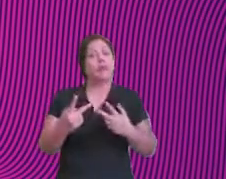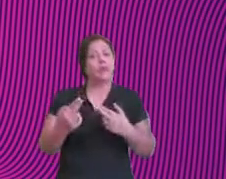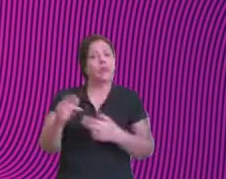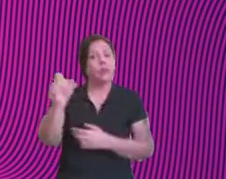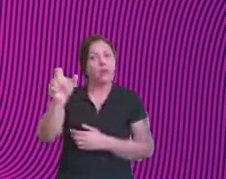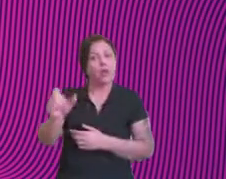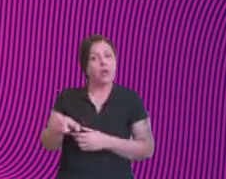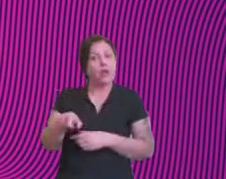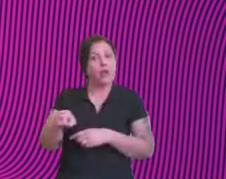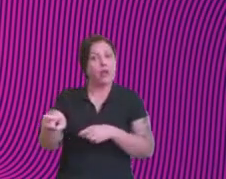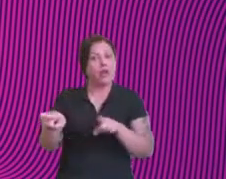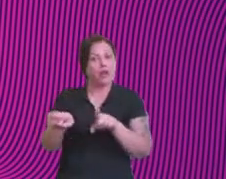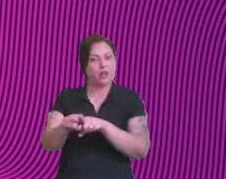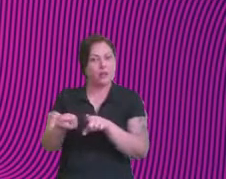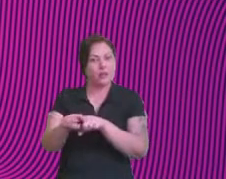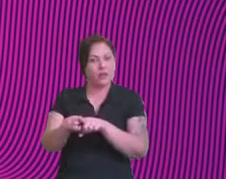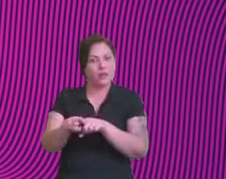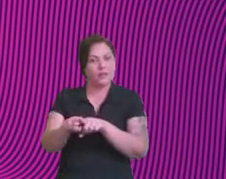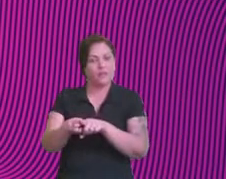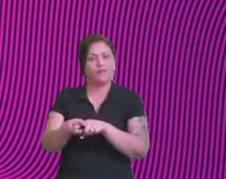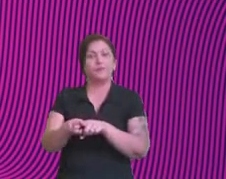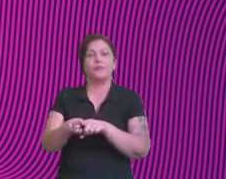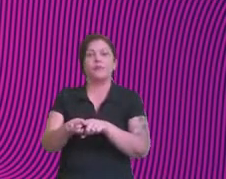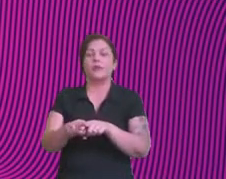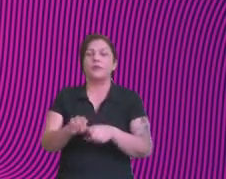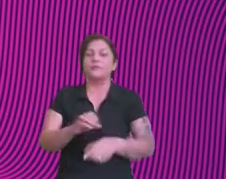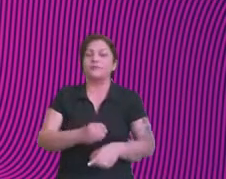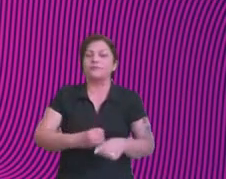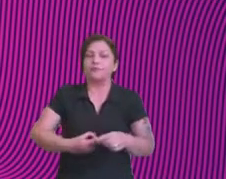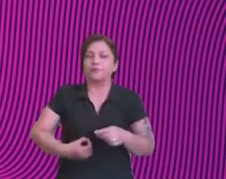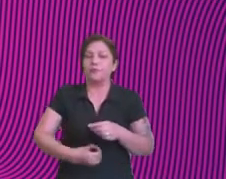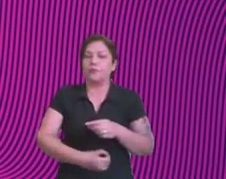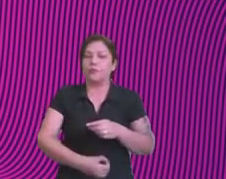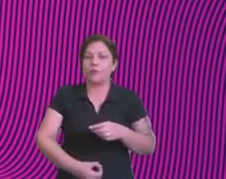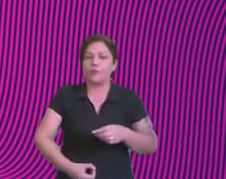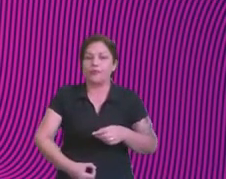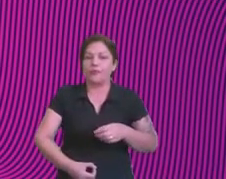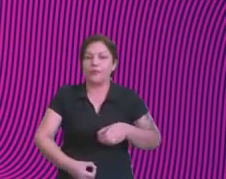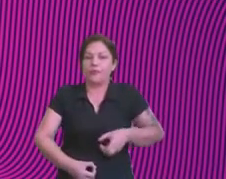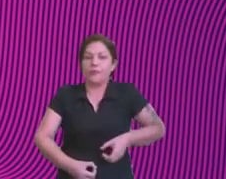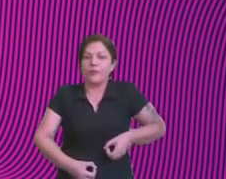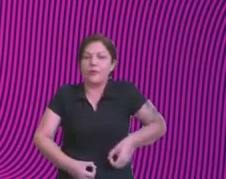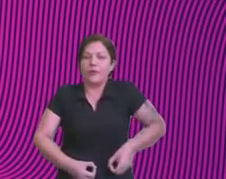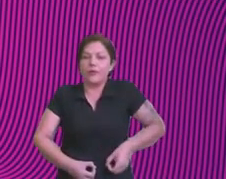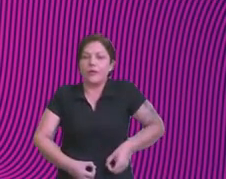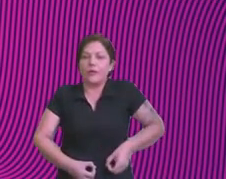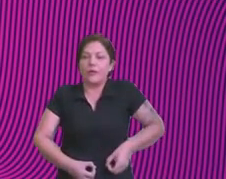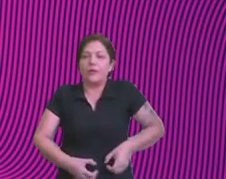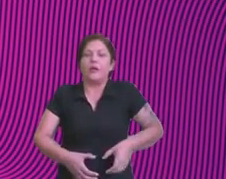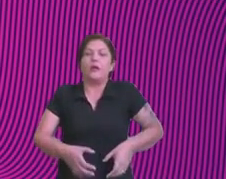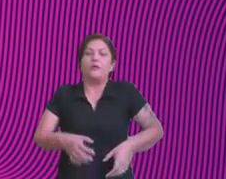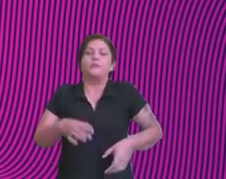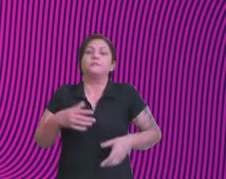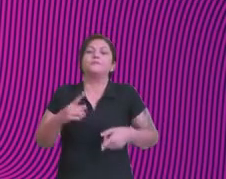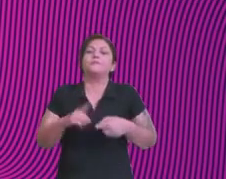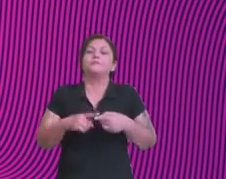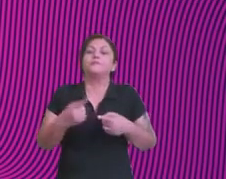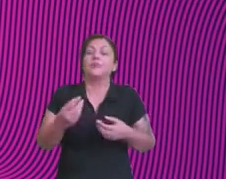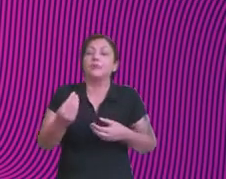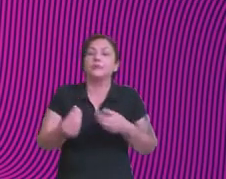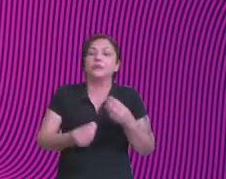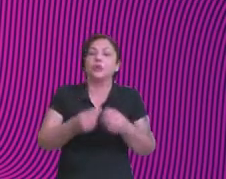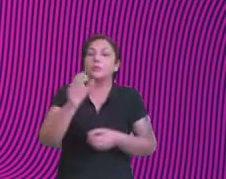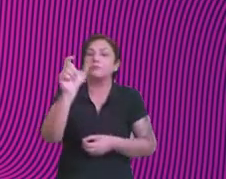uma densificação ali do retroperitônio, né, que surge nesse contexto de paciente de alto risco e que a gente não